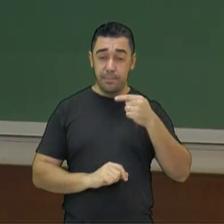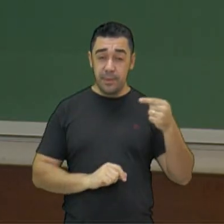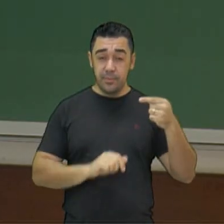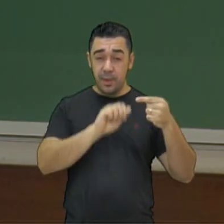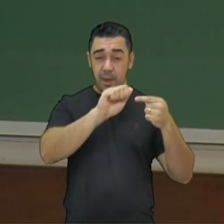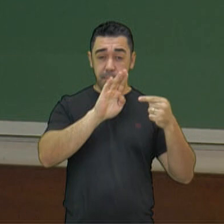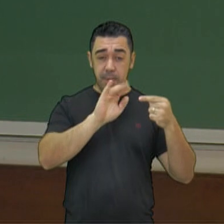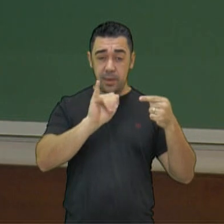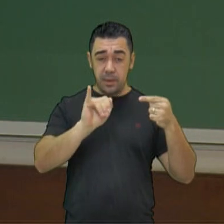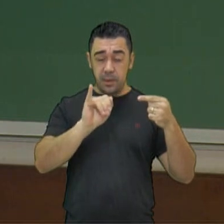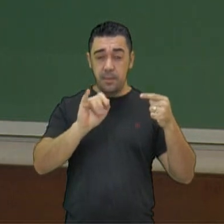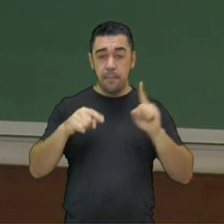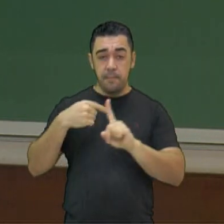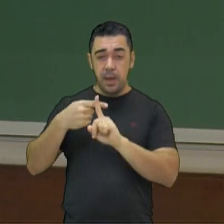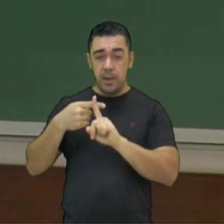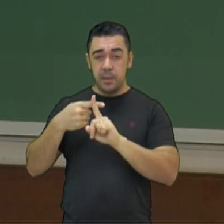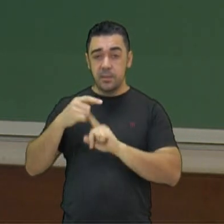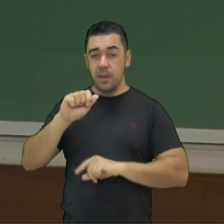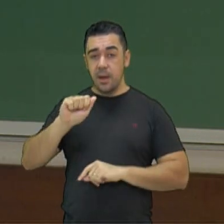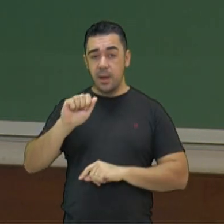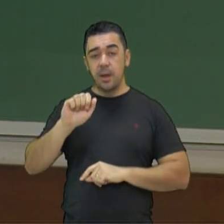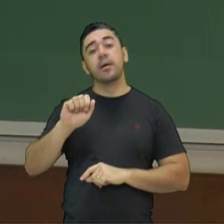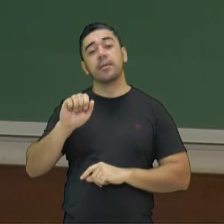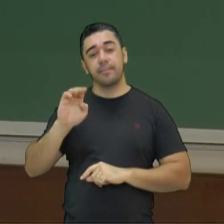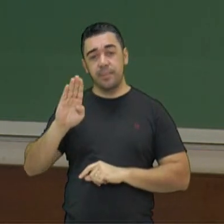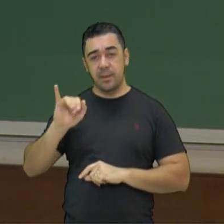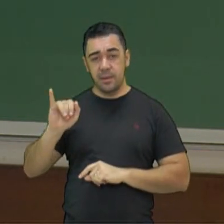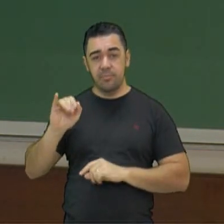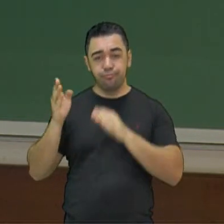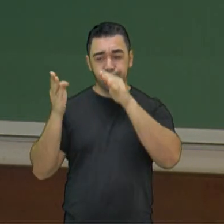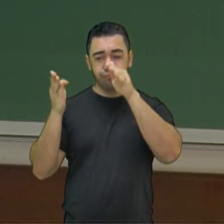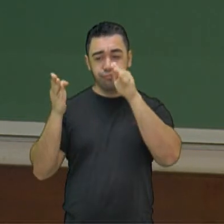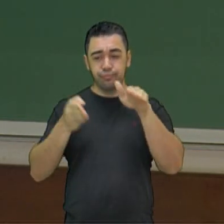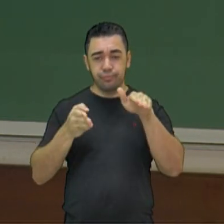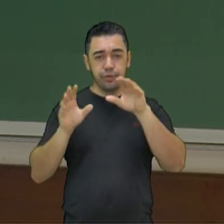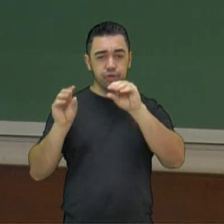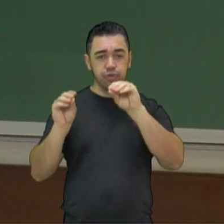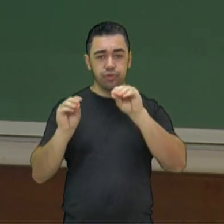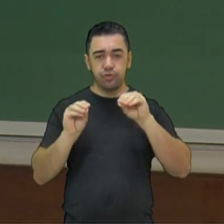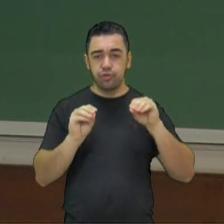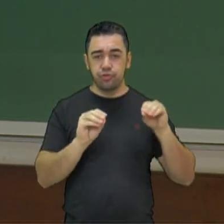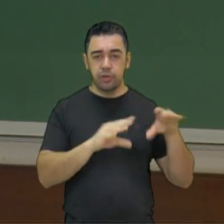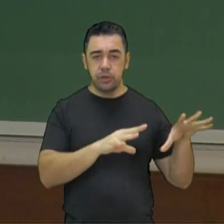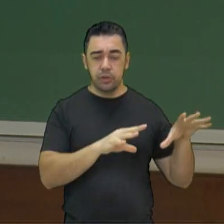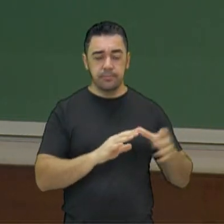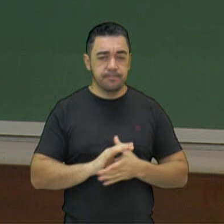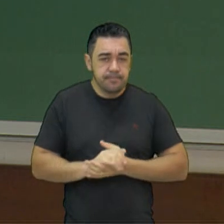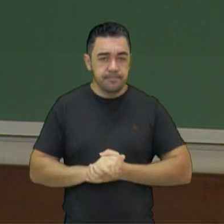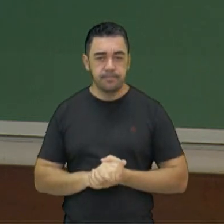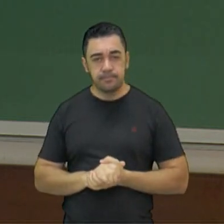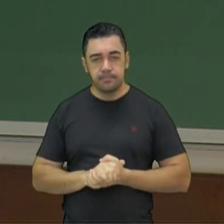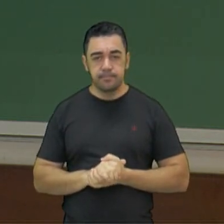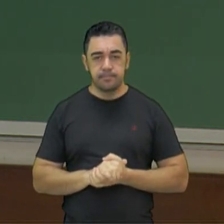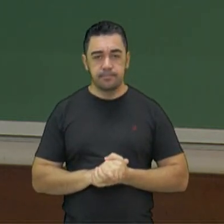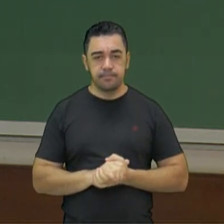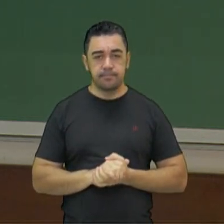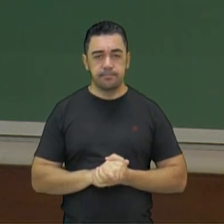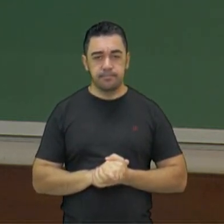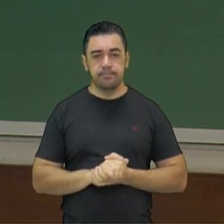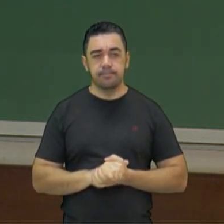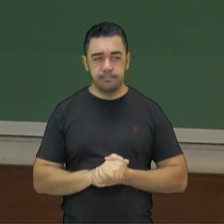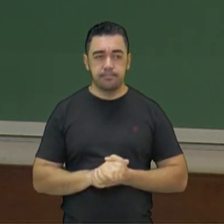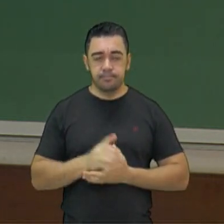A mais BI, mas eu vou tirar o A mais BI, então A mais BI menos A